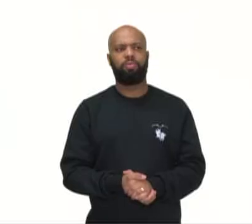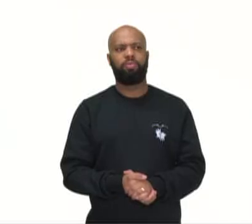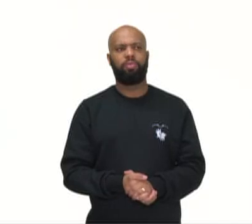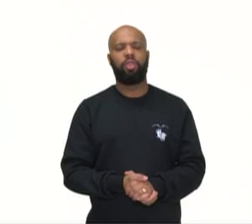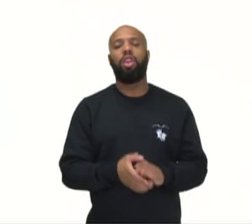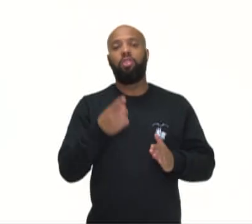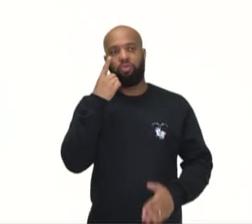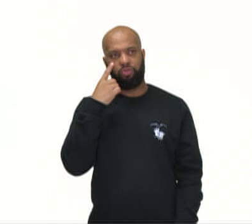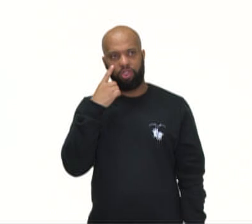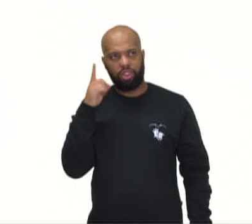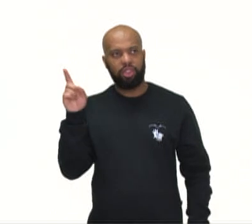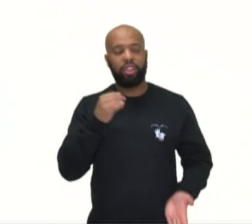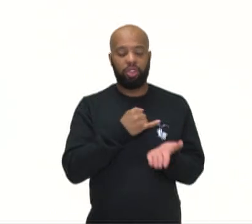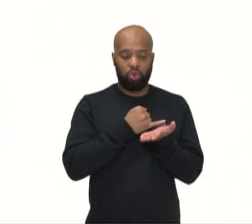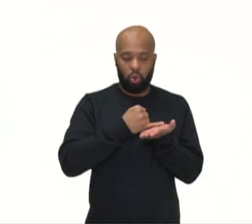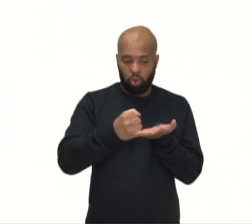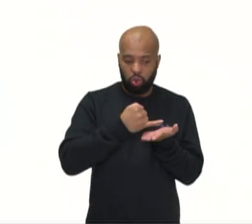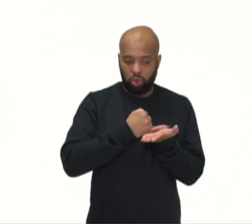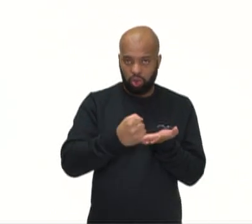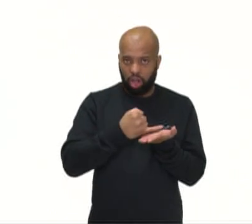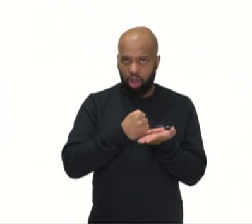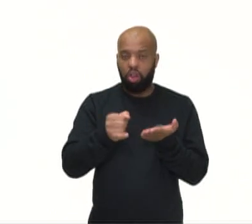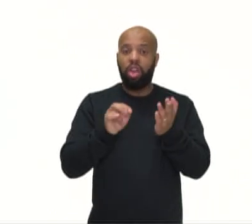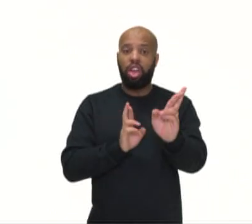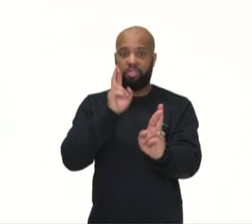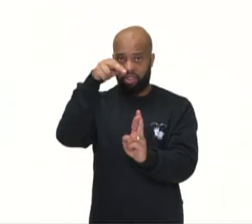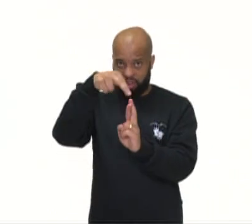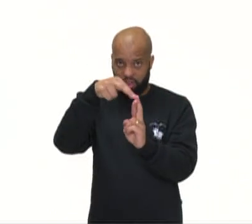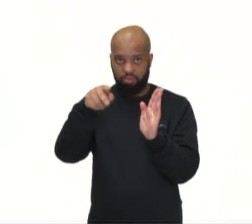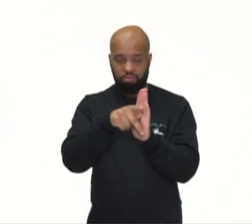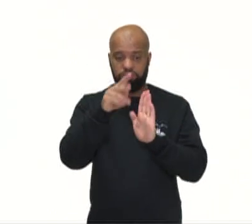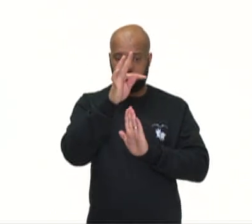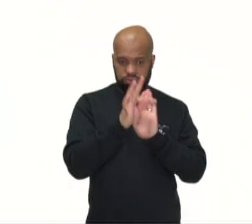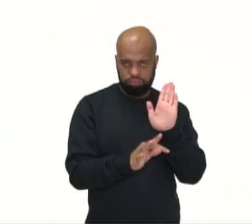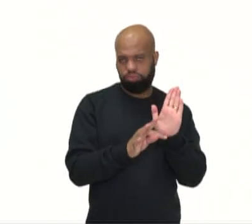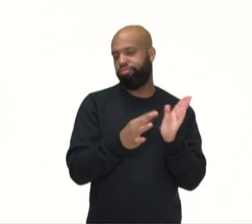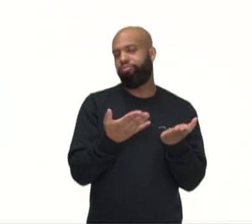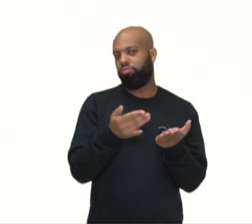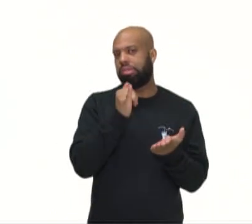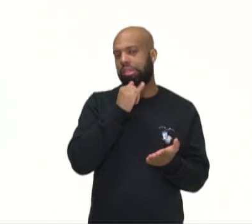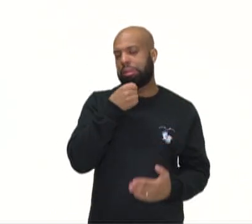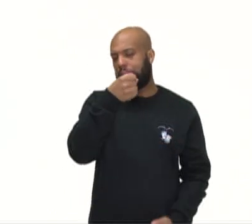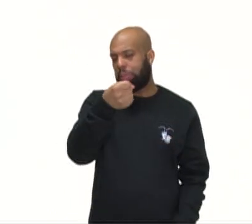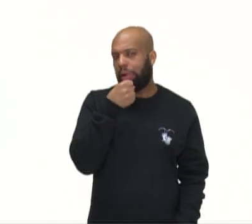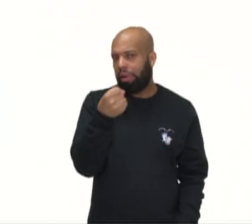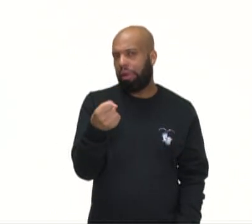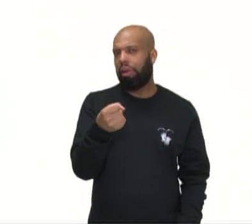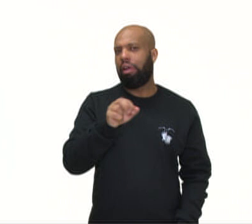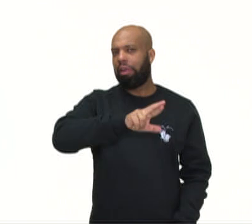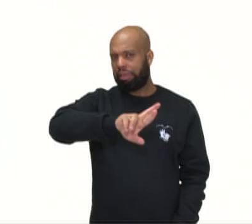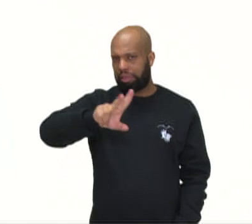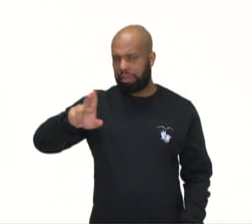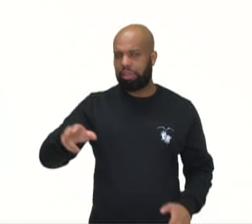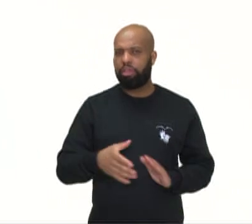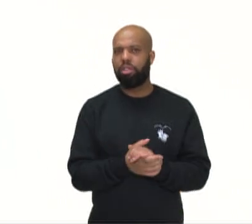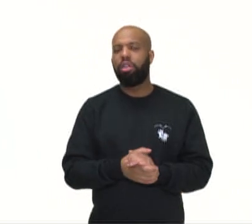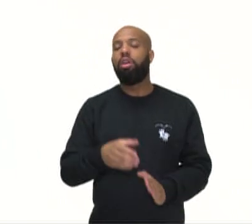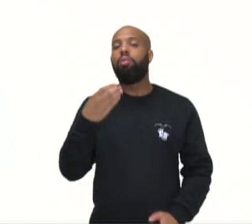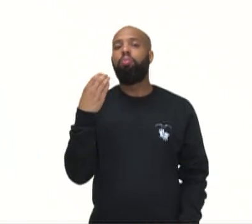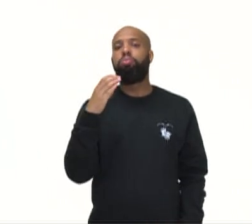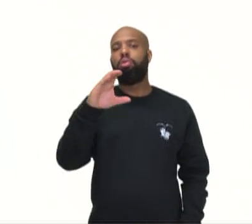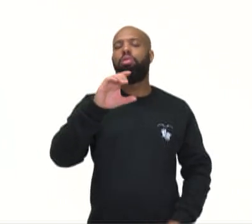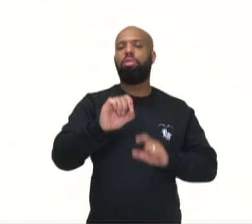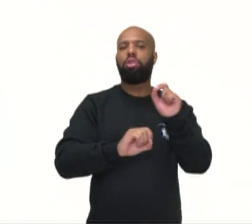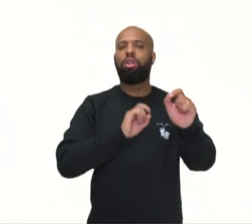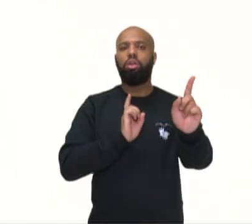Primeiramente, a introdução, com menção à matéria, o texto, reportagem, etc., publicada com o objetivo